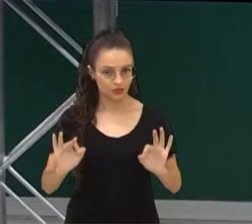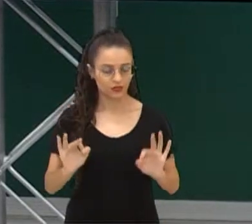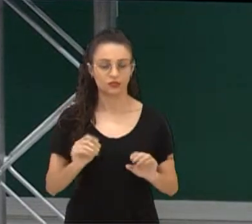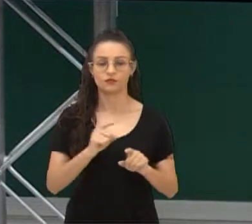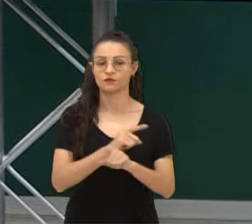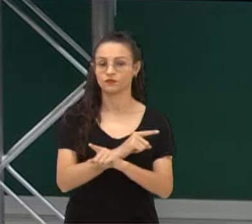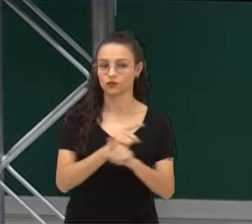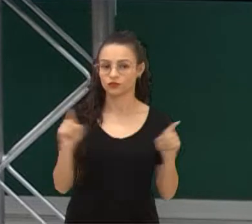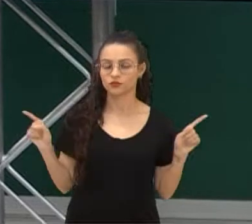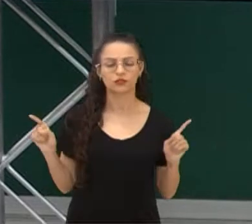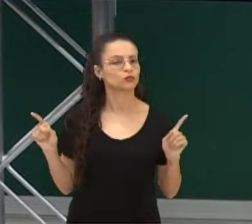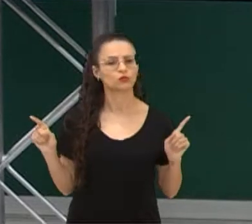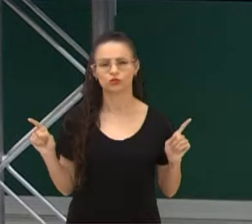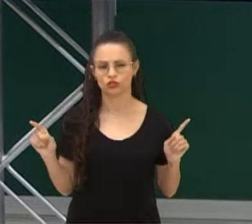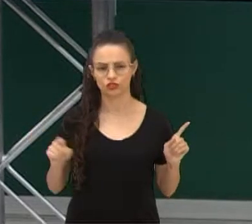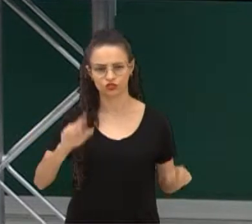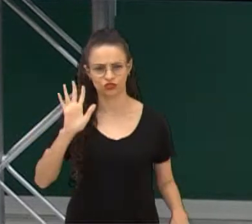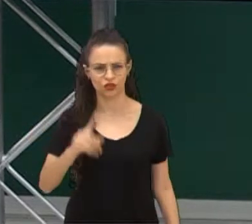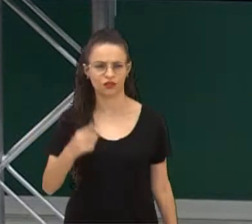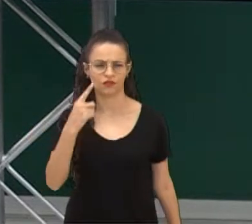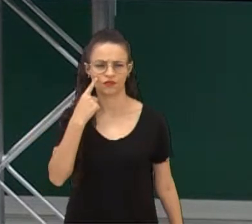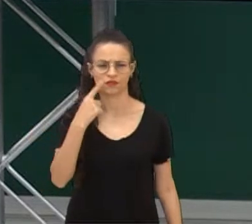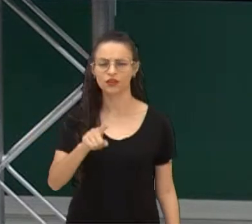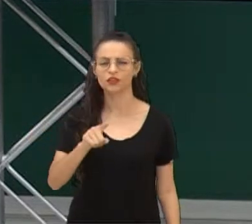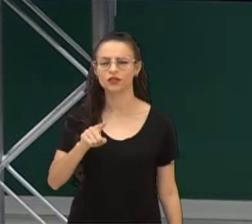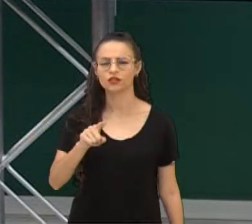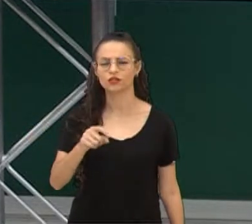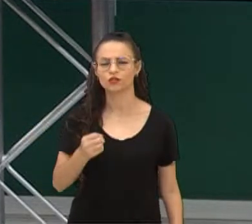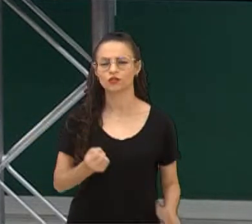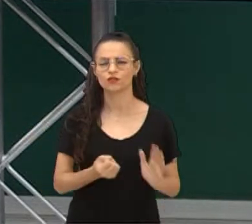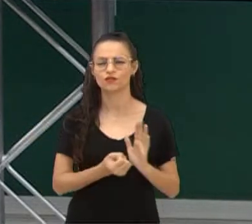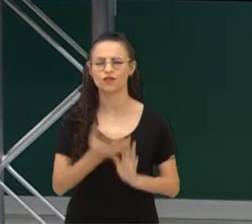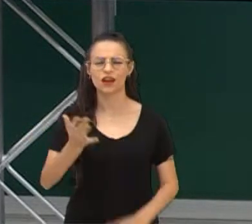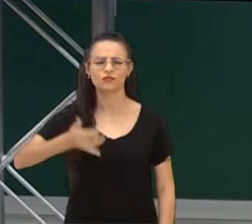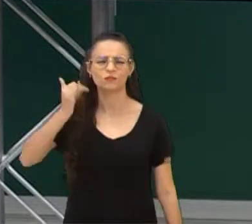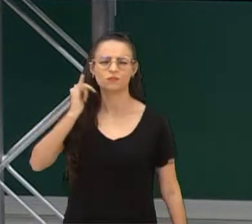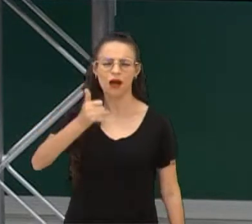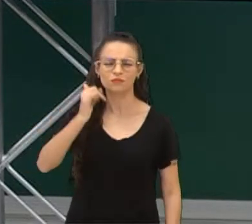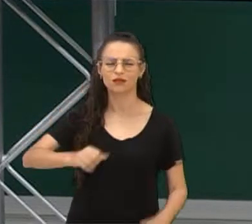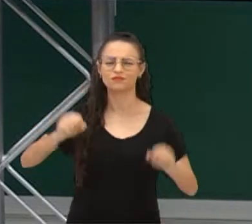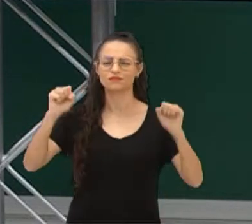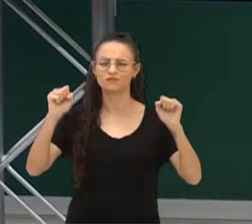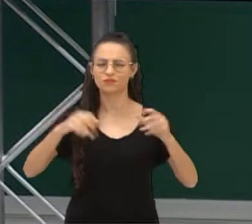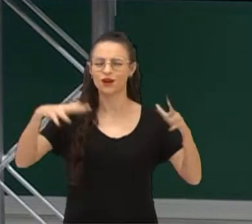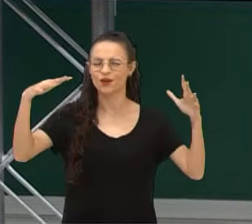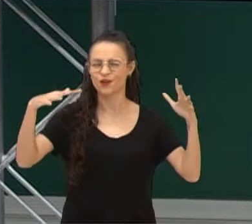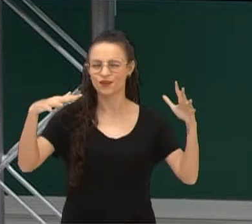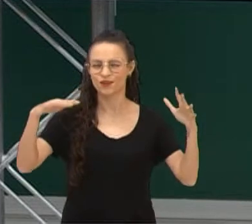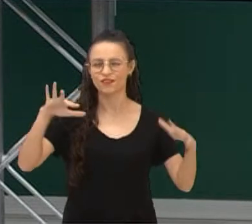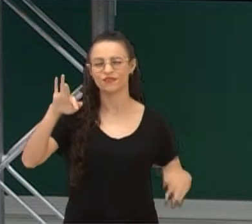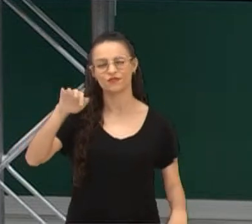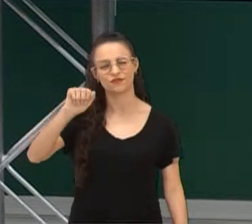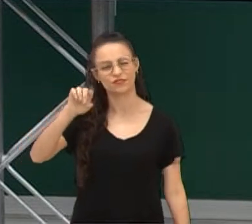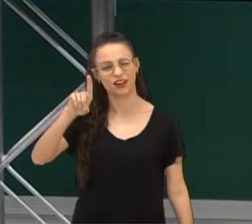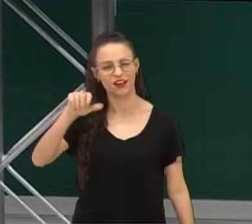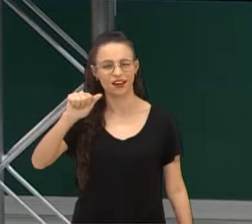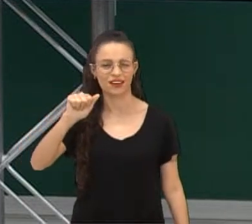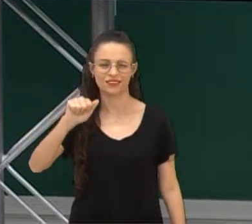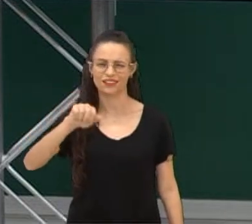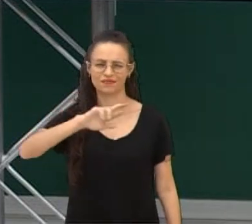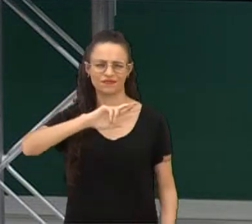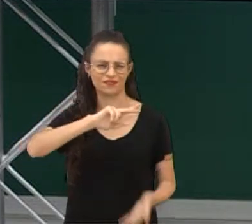vocês é a já vi vários contos de fadas né Por exemplo daquele exemplo bem simples